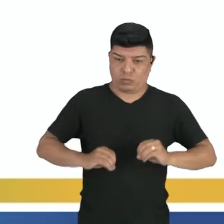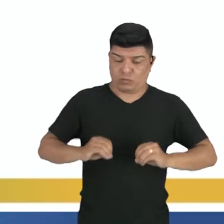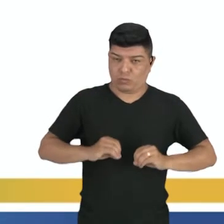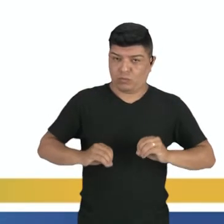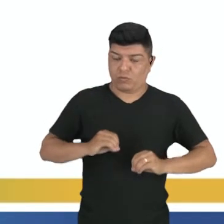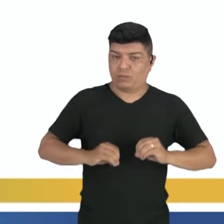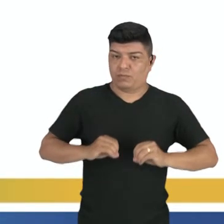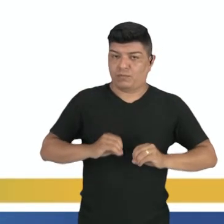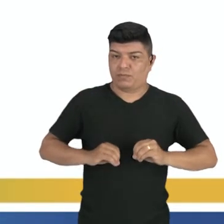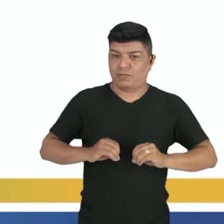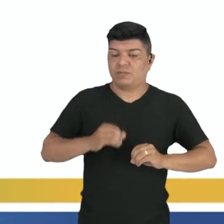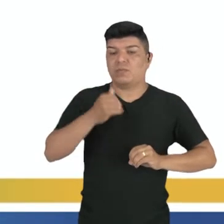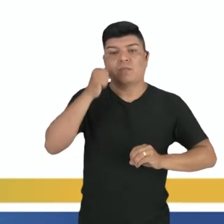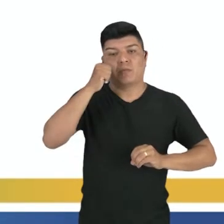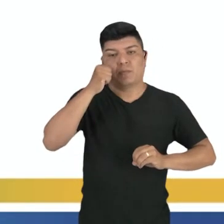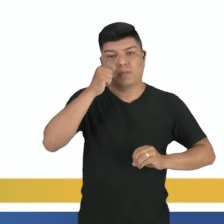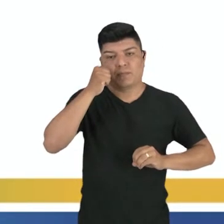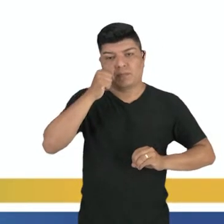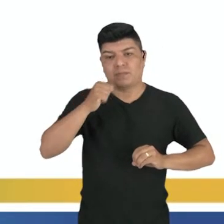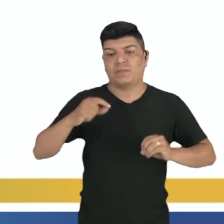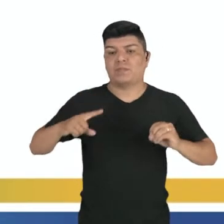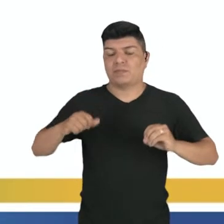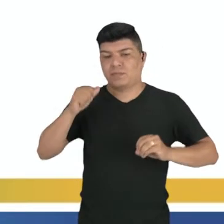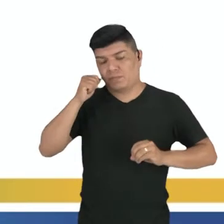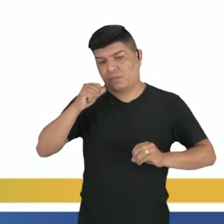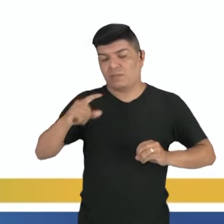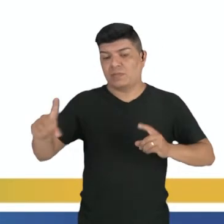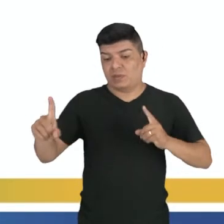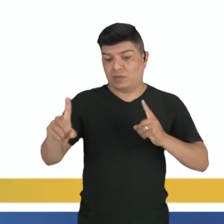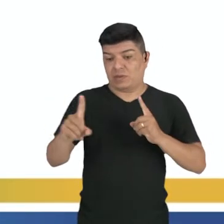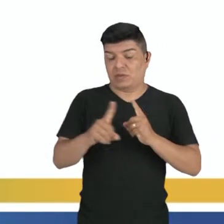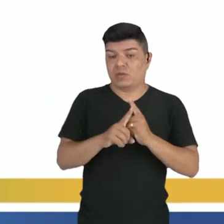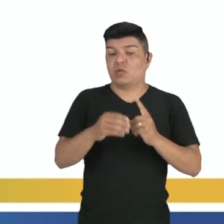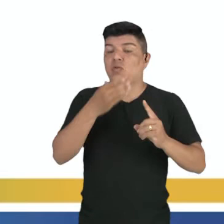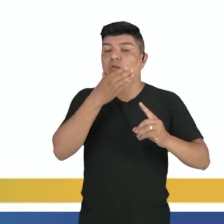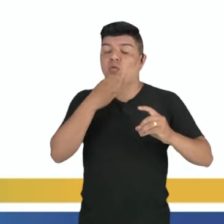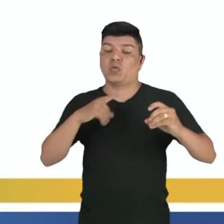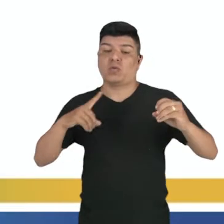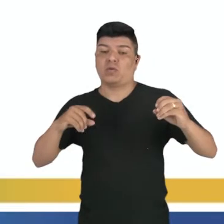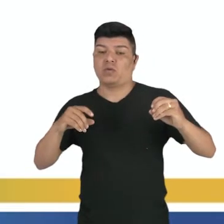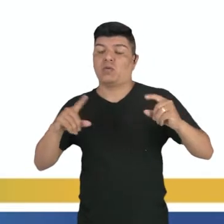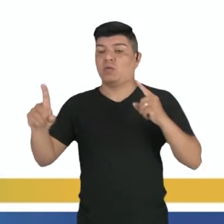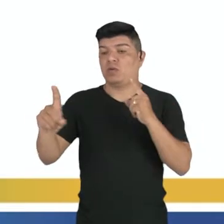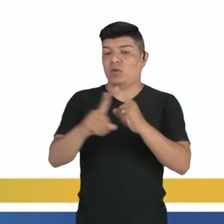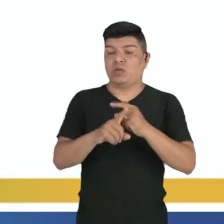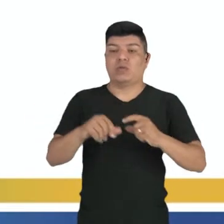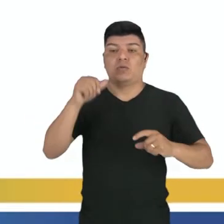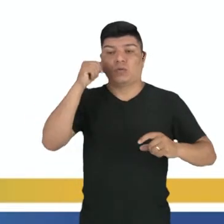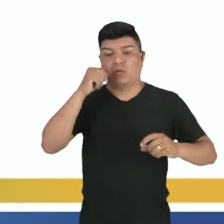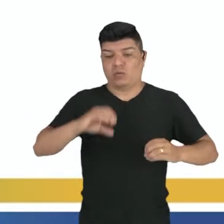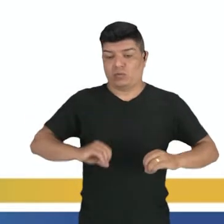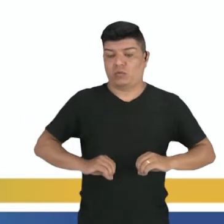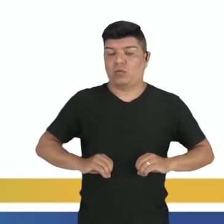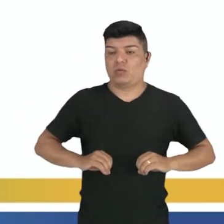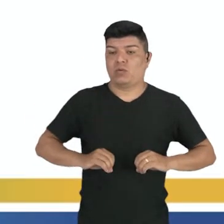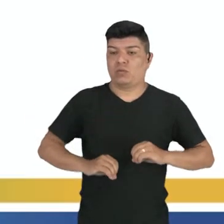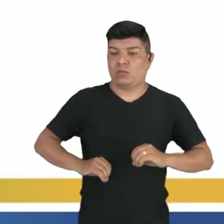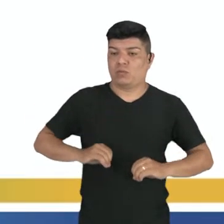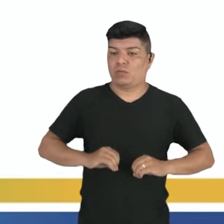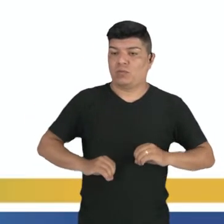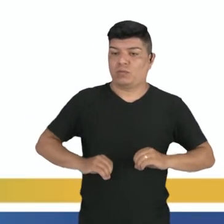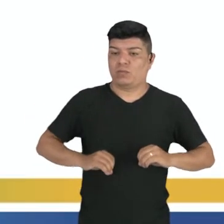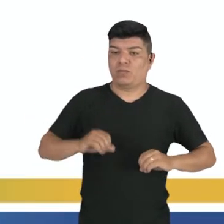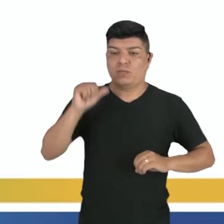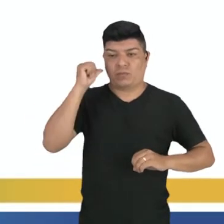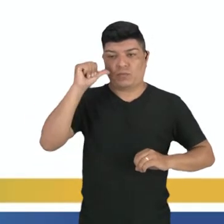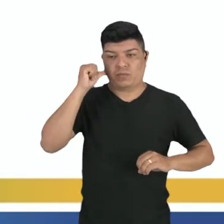gameta feminino. Quando consegue ter esse encontro do gameta masculino com o feminino, o ósculo ele vai se fechar por um momento,